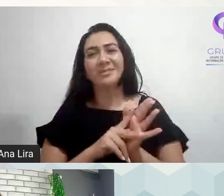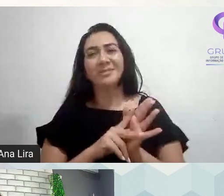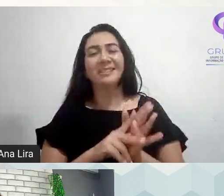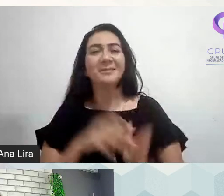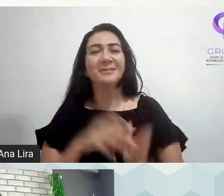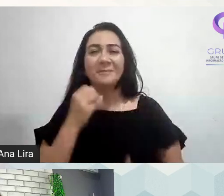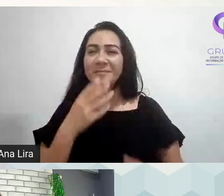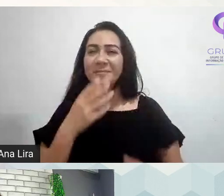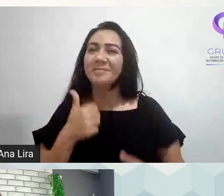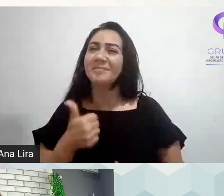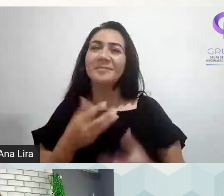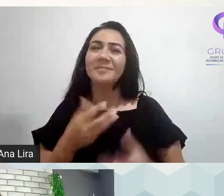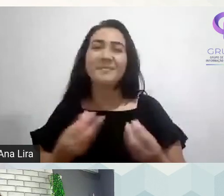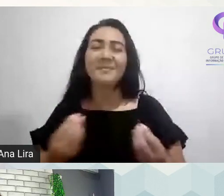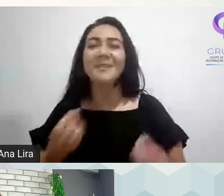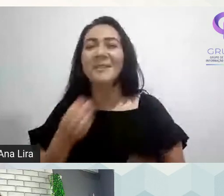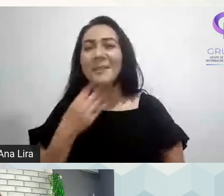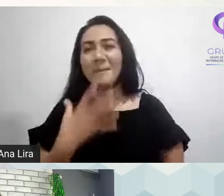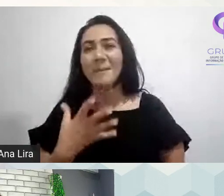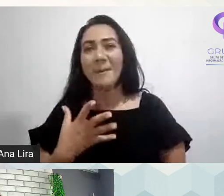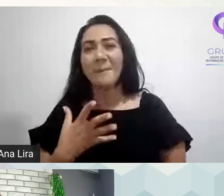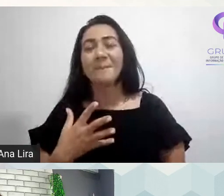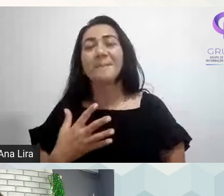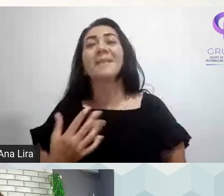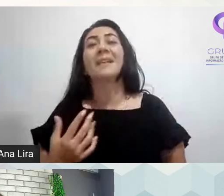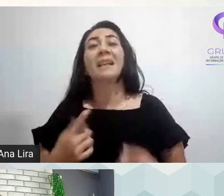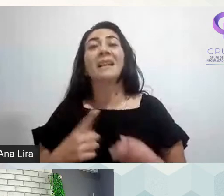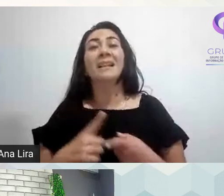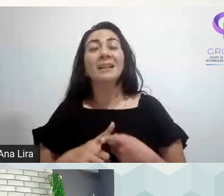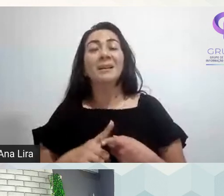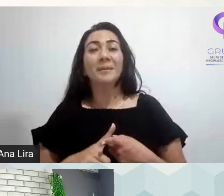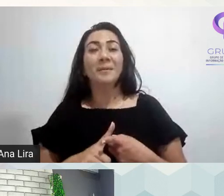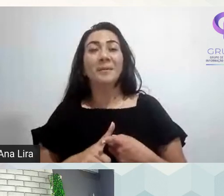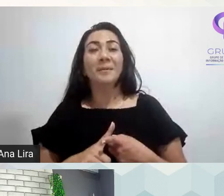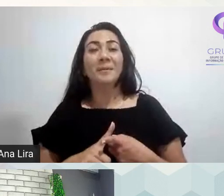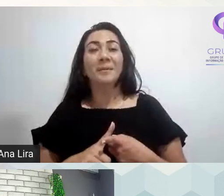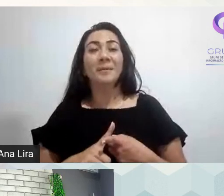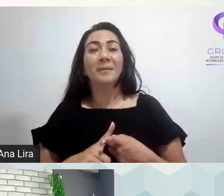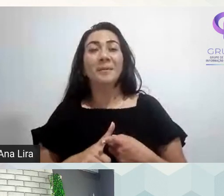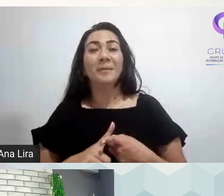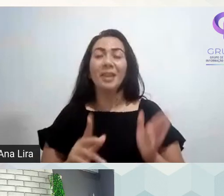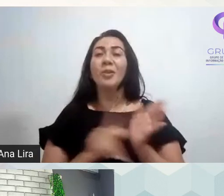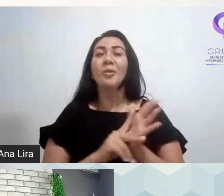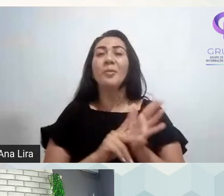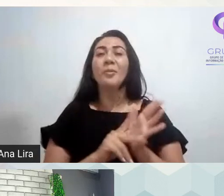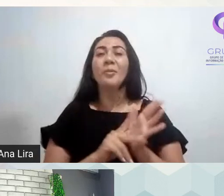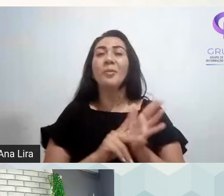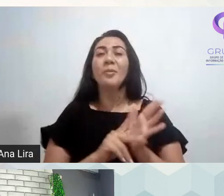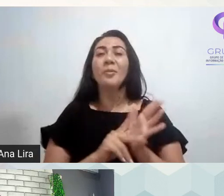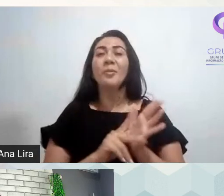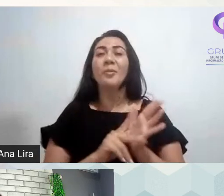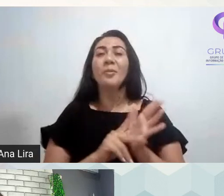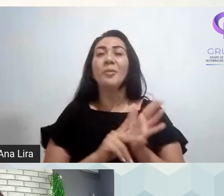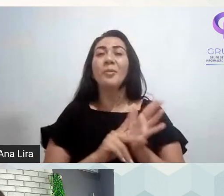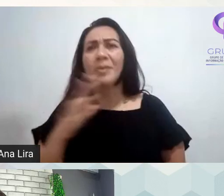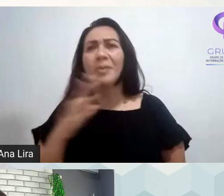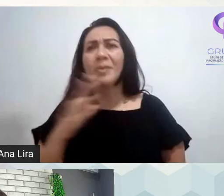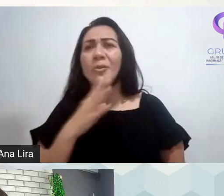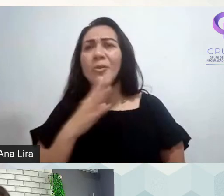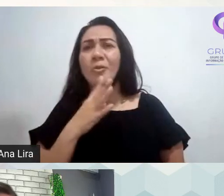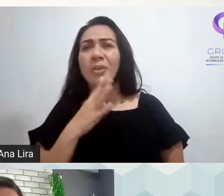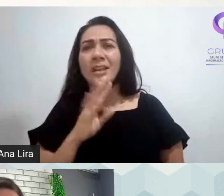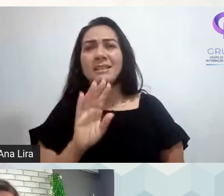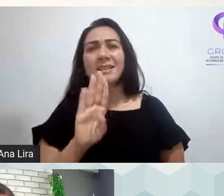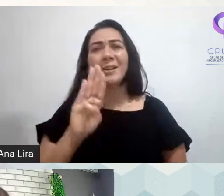um projeto que a gente também tem atuação. Eu acredito que você deve conhecer o Beto Carreiro. Sim,